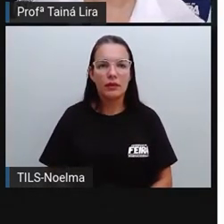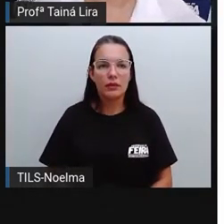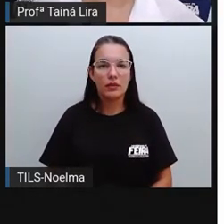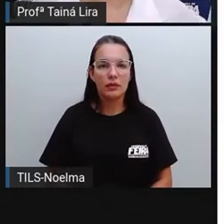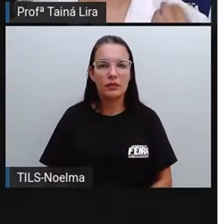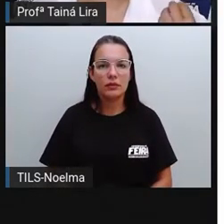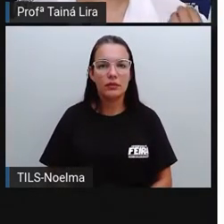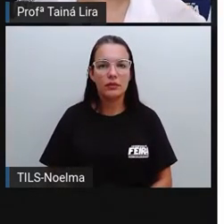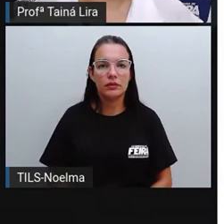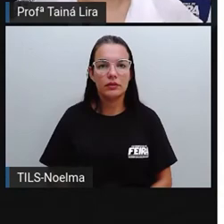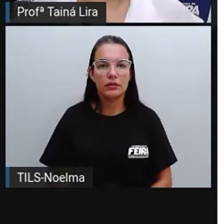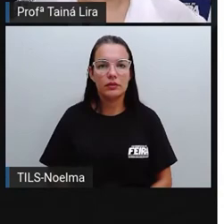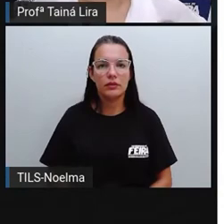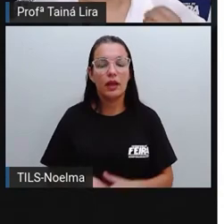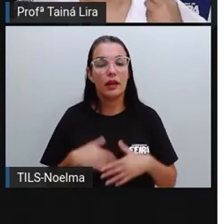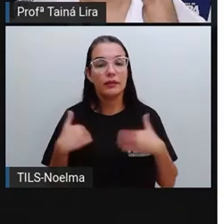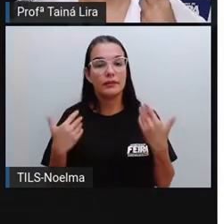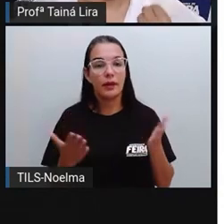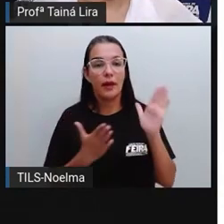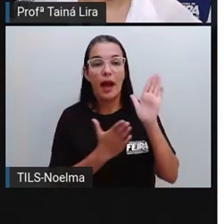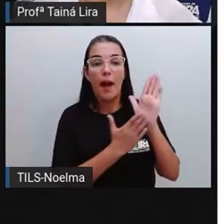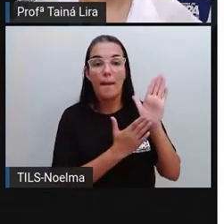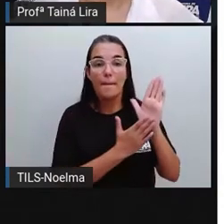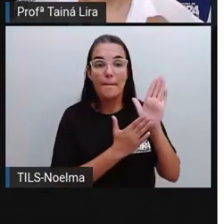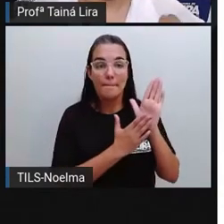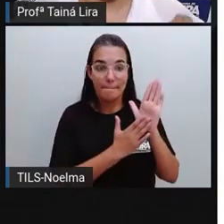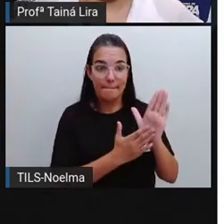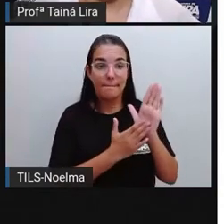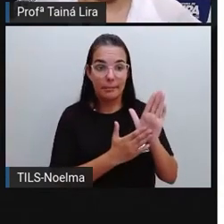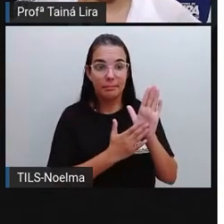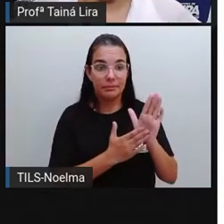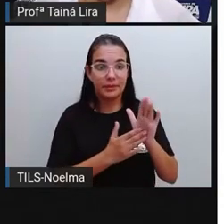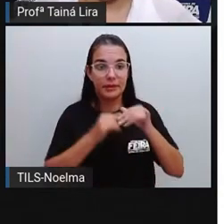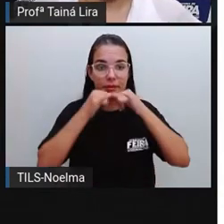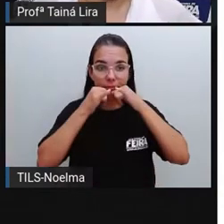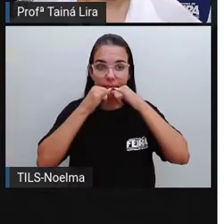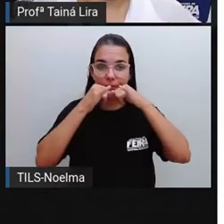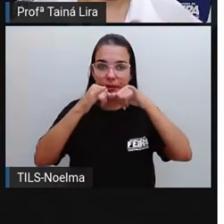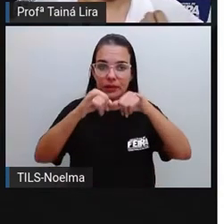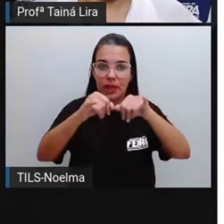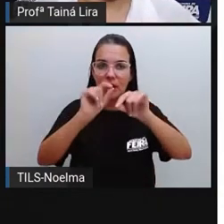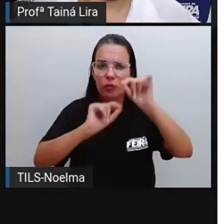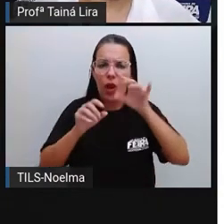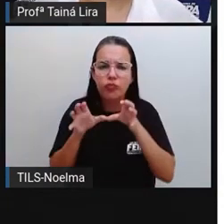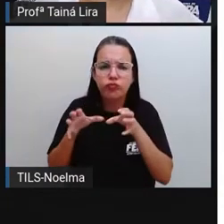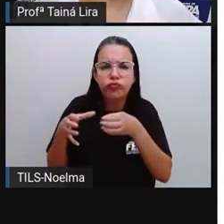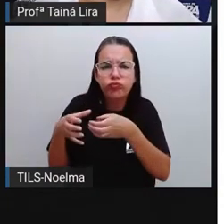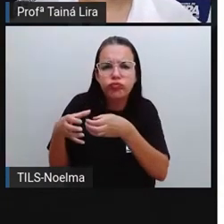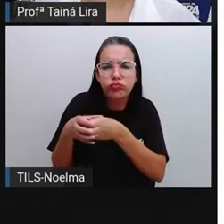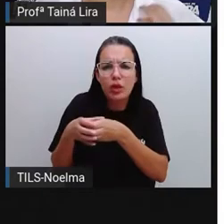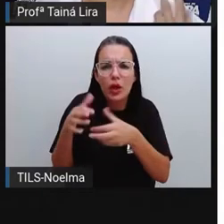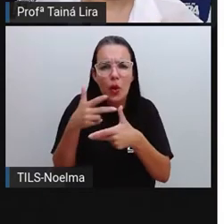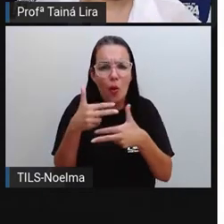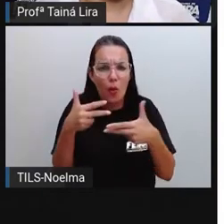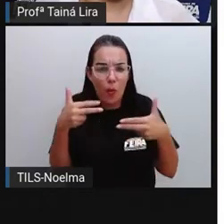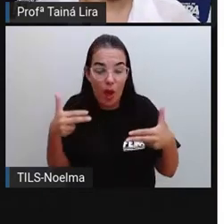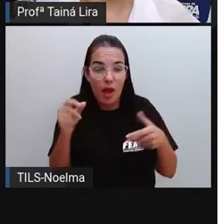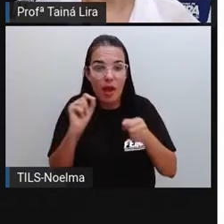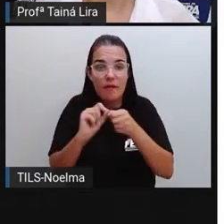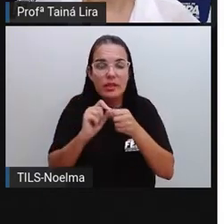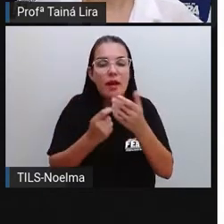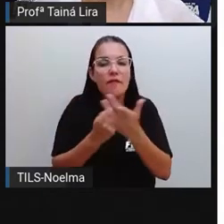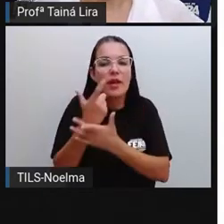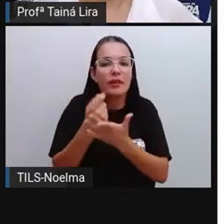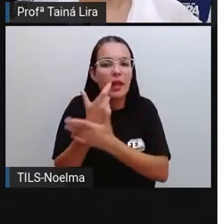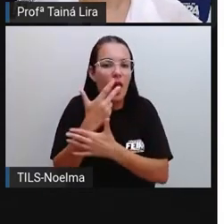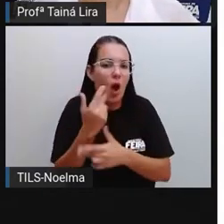Bom, a campanha publicitária é um conjunto de ações para vender algo, tá? Um produto, ideias ou serviços.